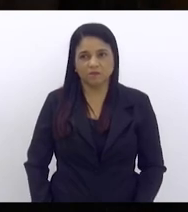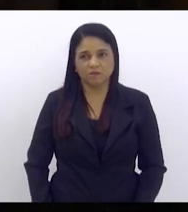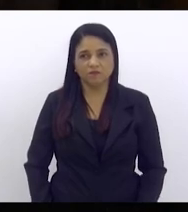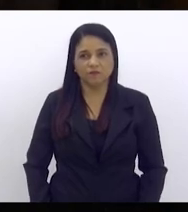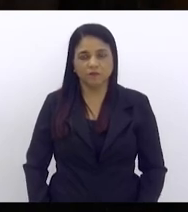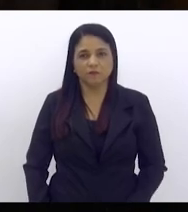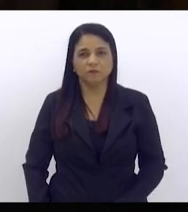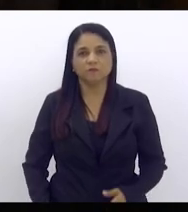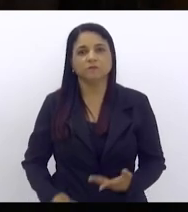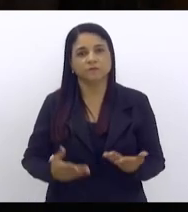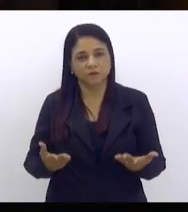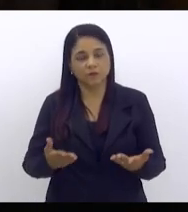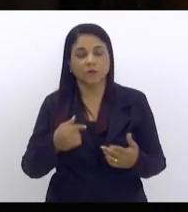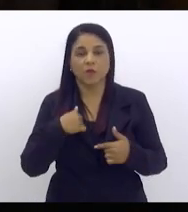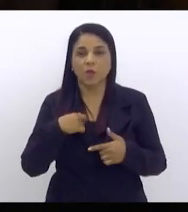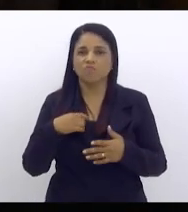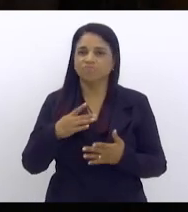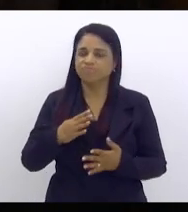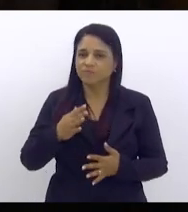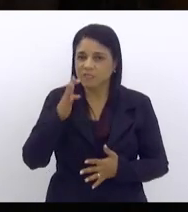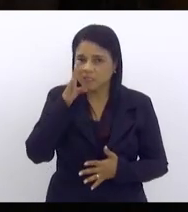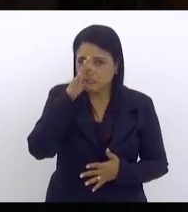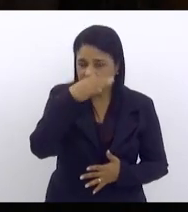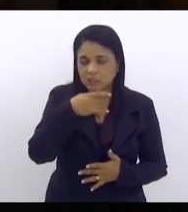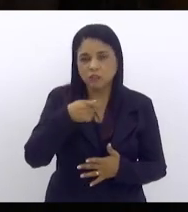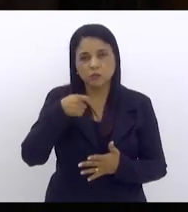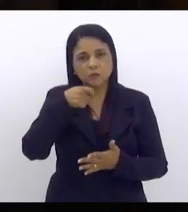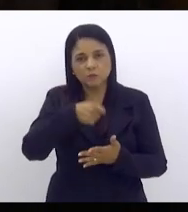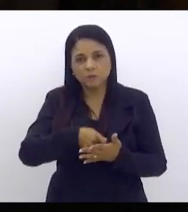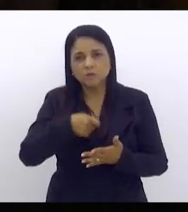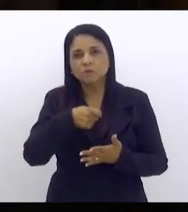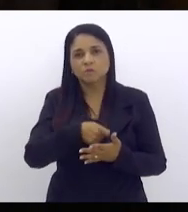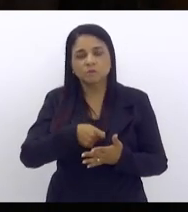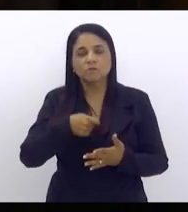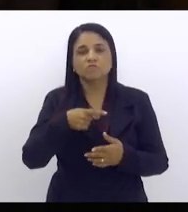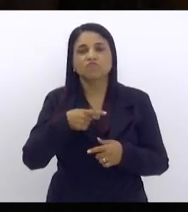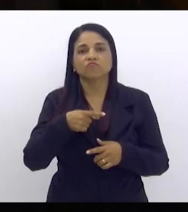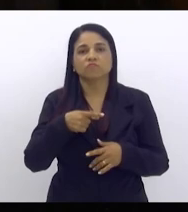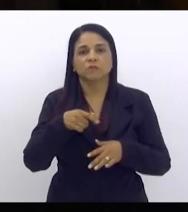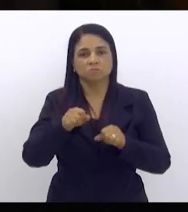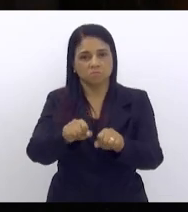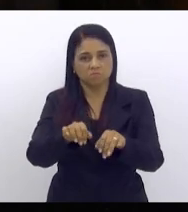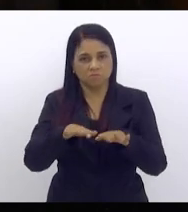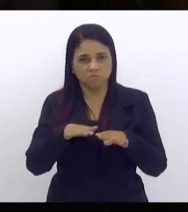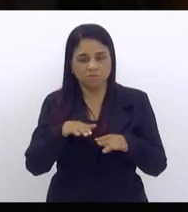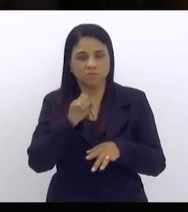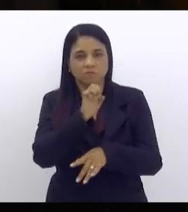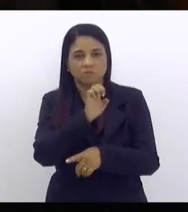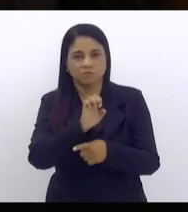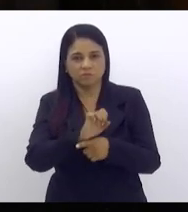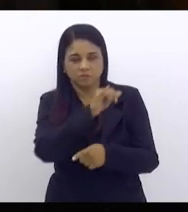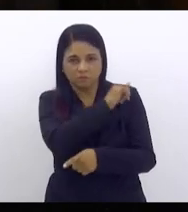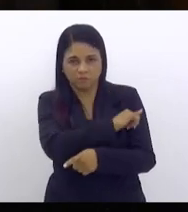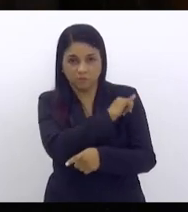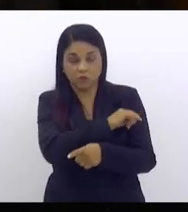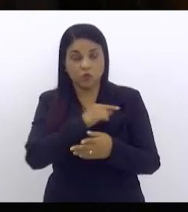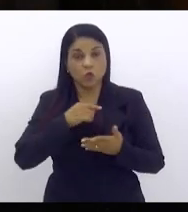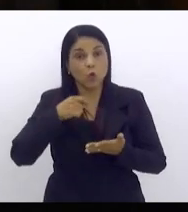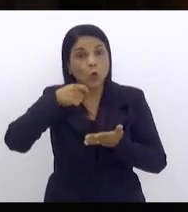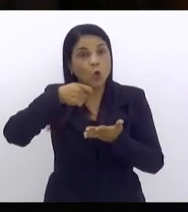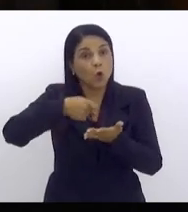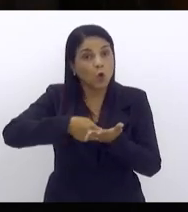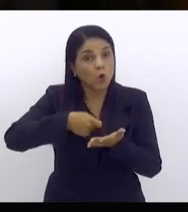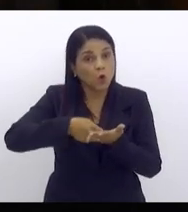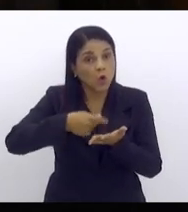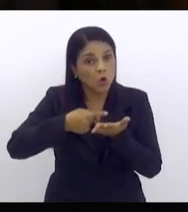sistematicamente insisto que o Parlamento Fluminense cumpra